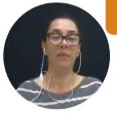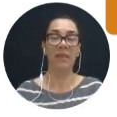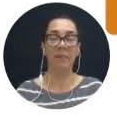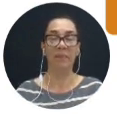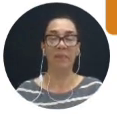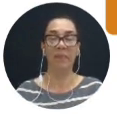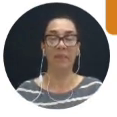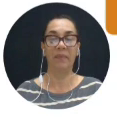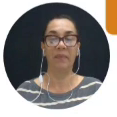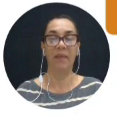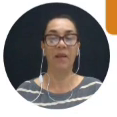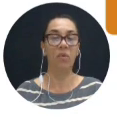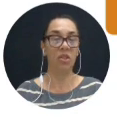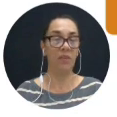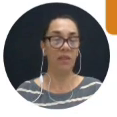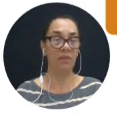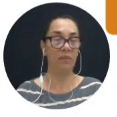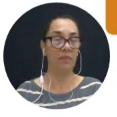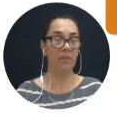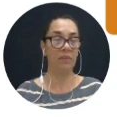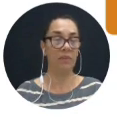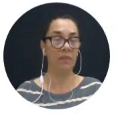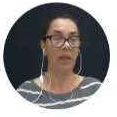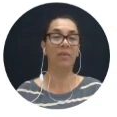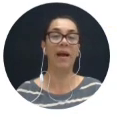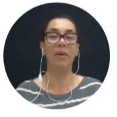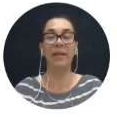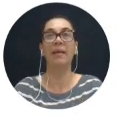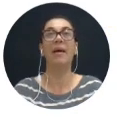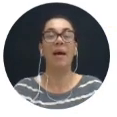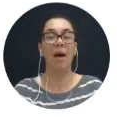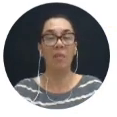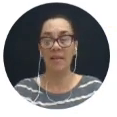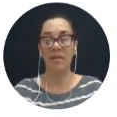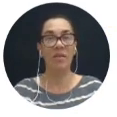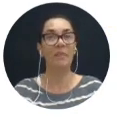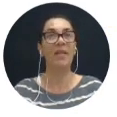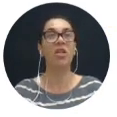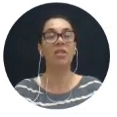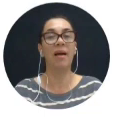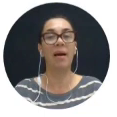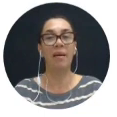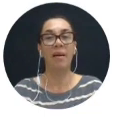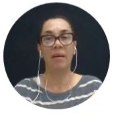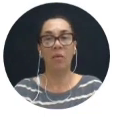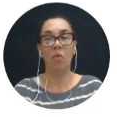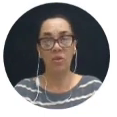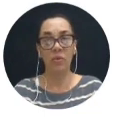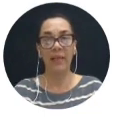Bom, vamos lá. E aí, continuando, eu trago aqui algumas questões para a gente